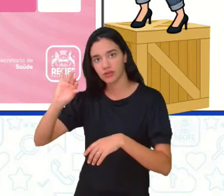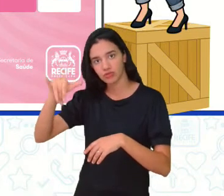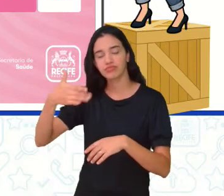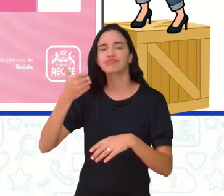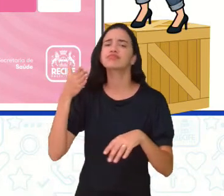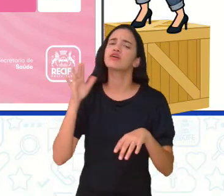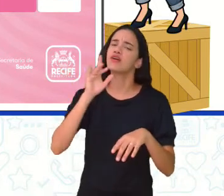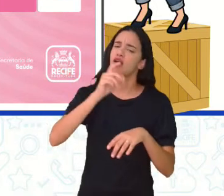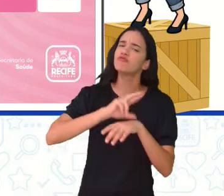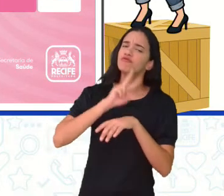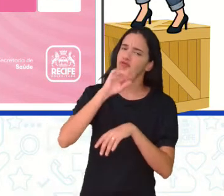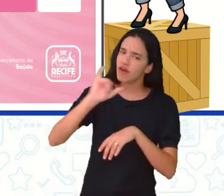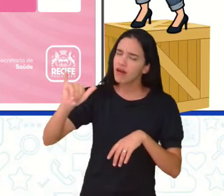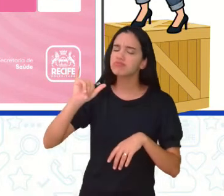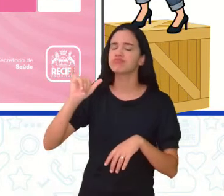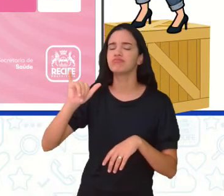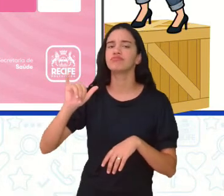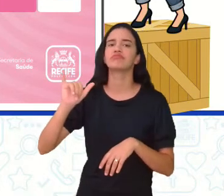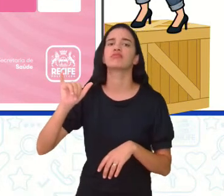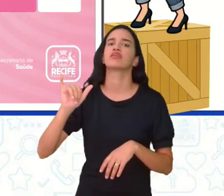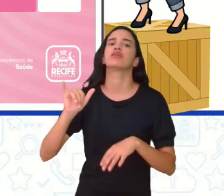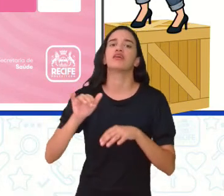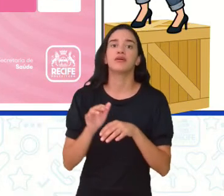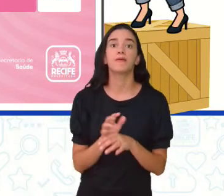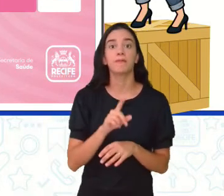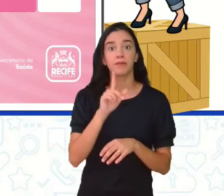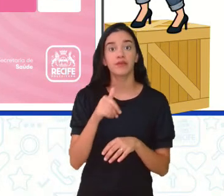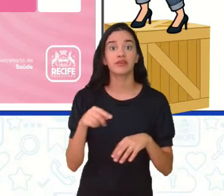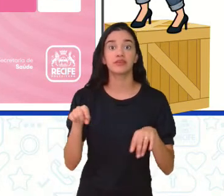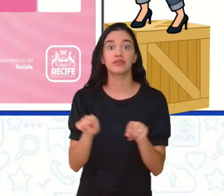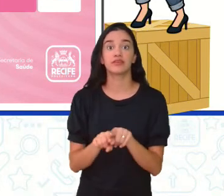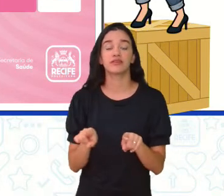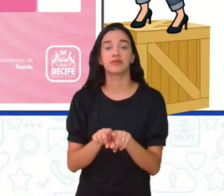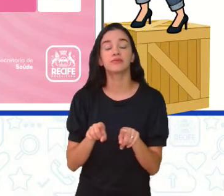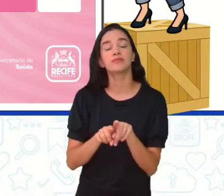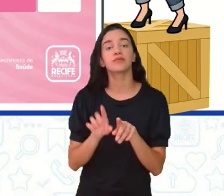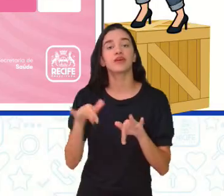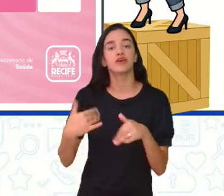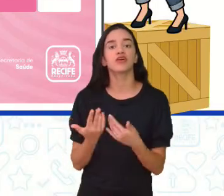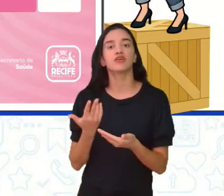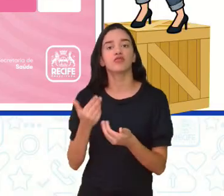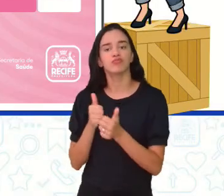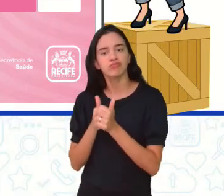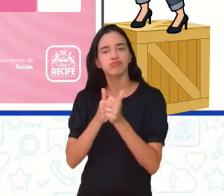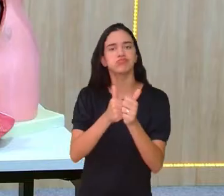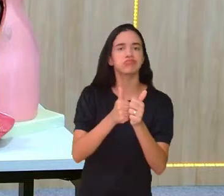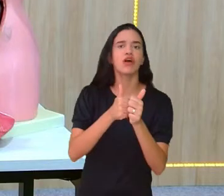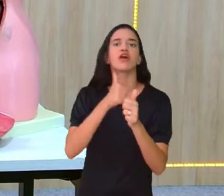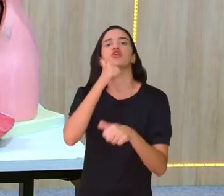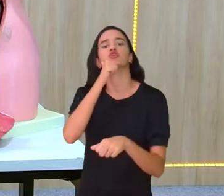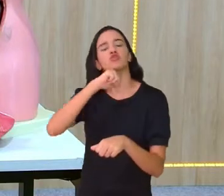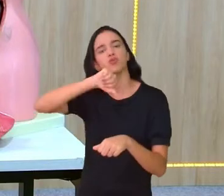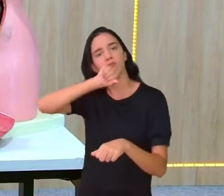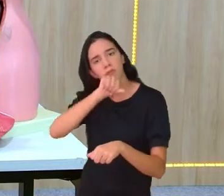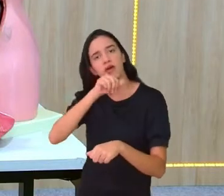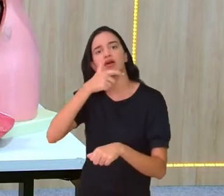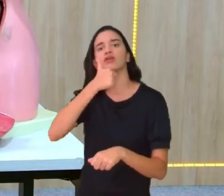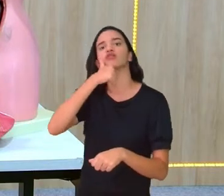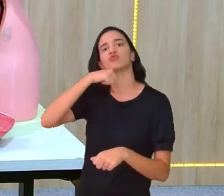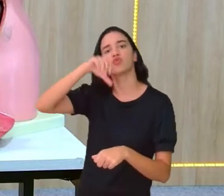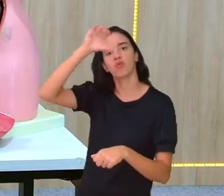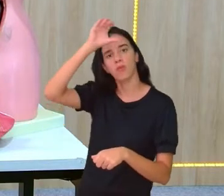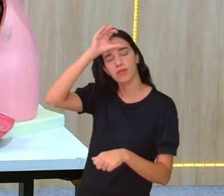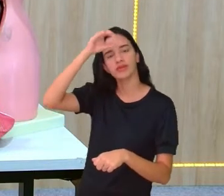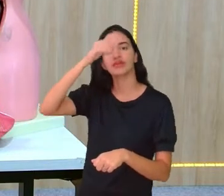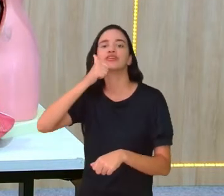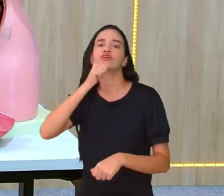lá, A questão aí acompanha sua madrinha, sua avó, sua tia, até a mãe também, para ir fazer